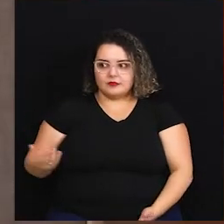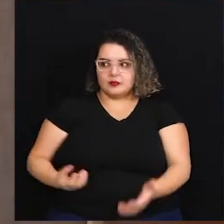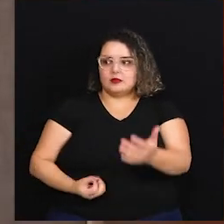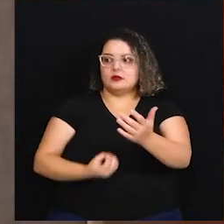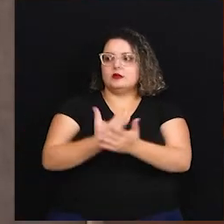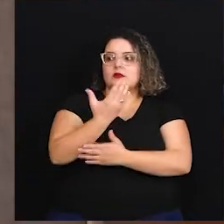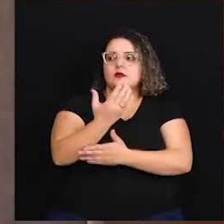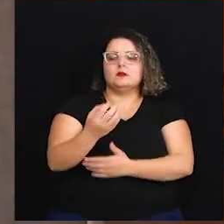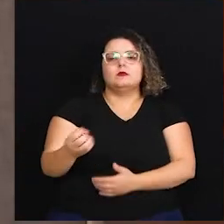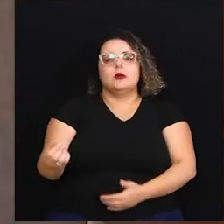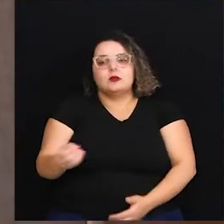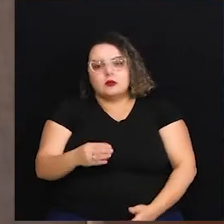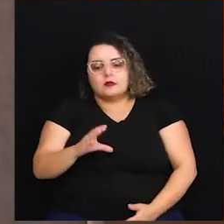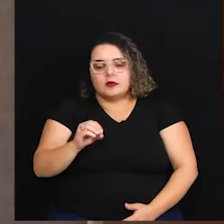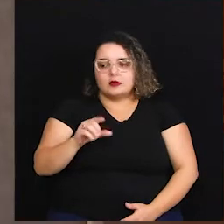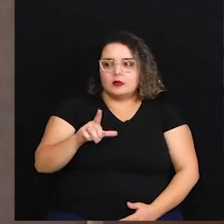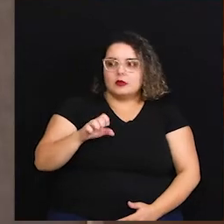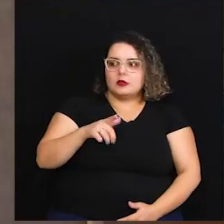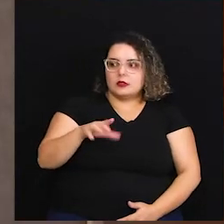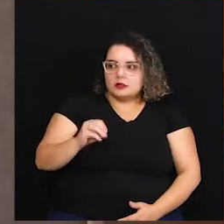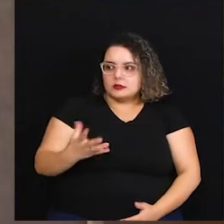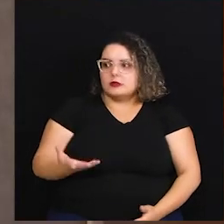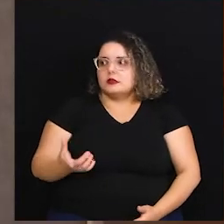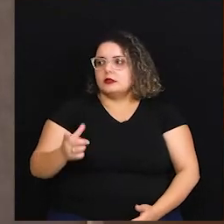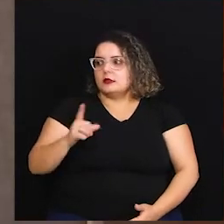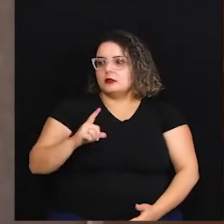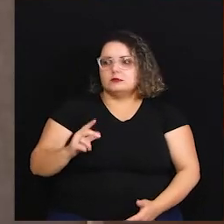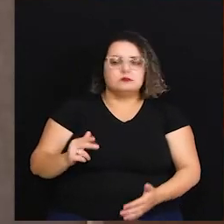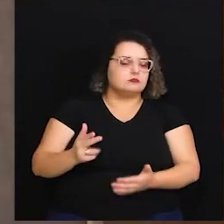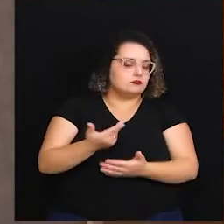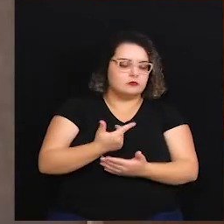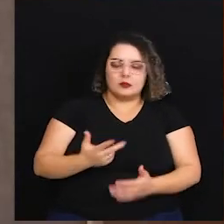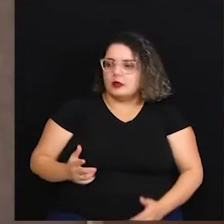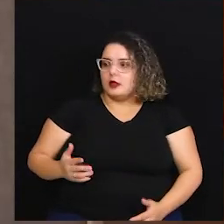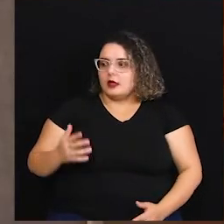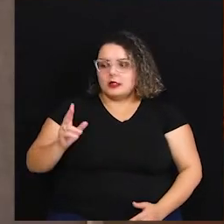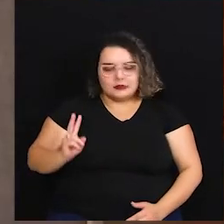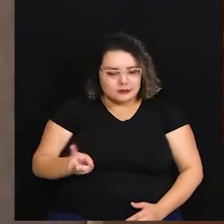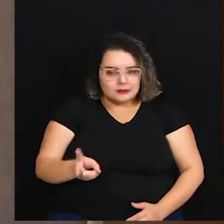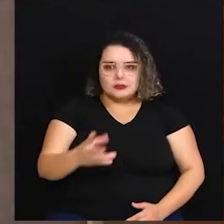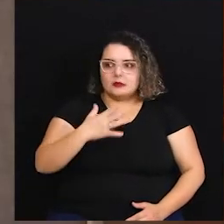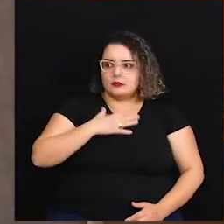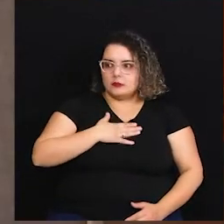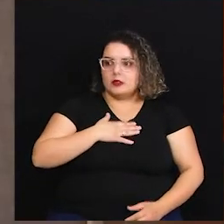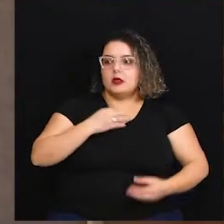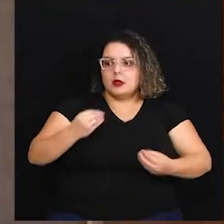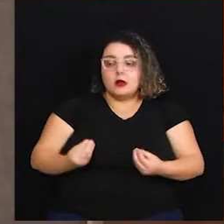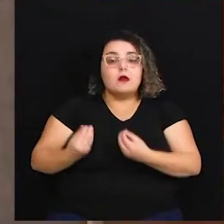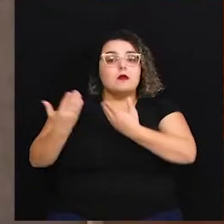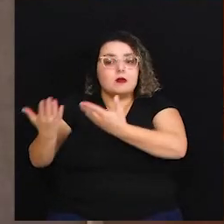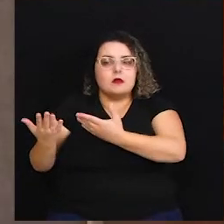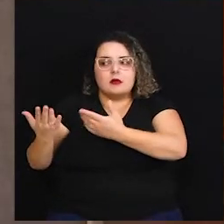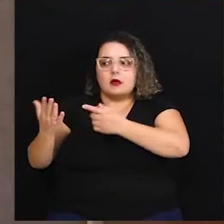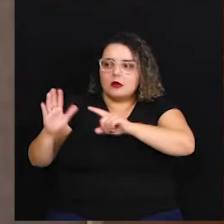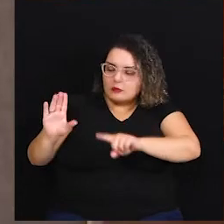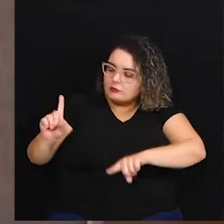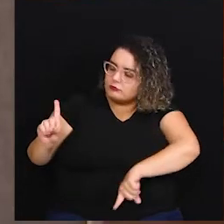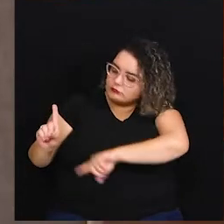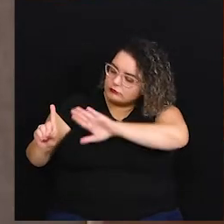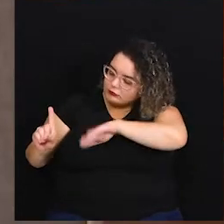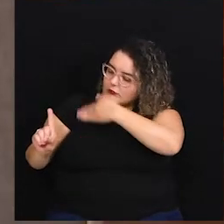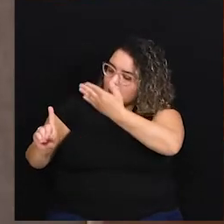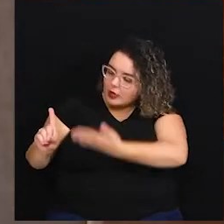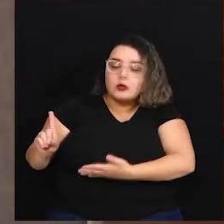Comecei a criar, tô criando uma nova coleção, né? Tenho essa coleção minha, que isso será eternamente meu, que isso é uma homenagem que eu vou fazer para